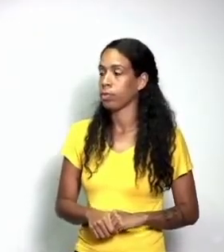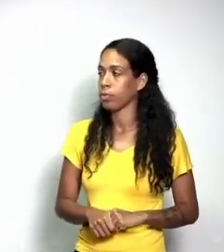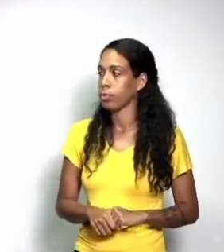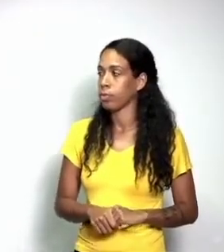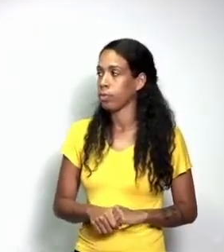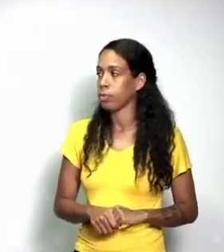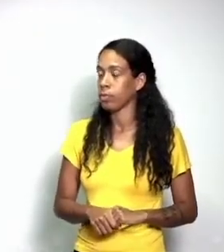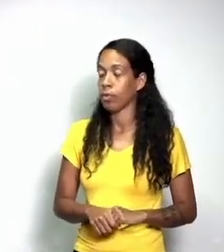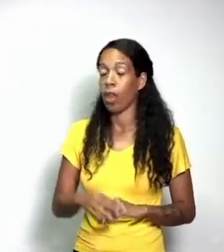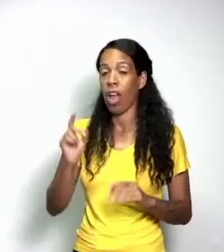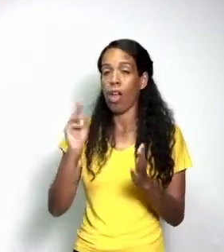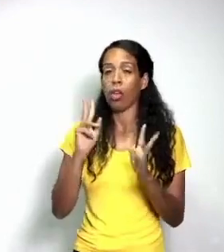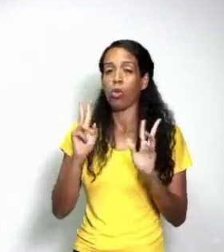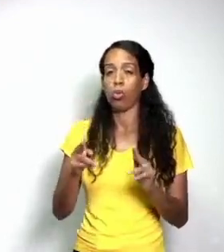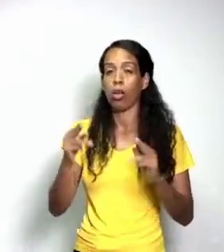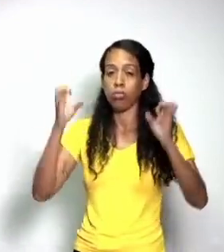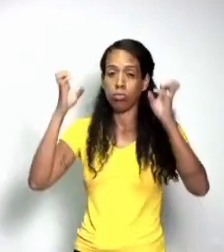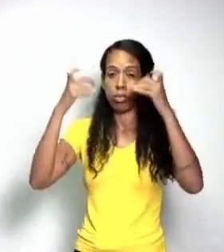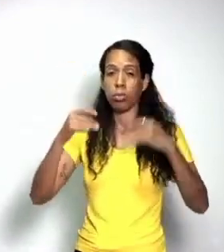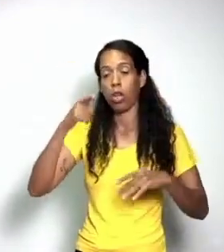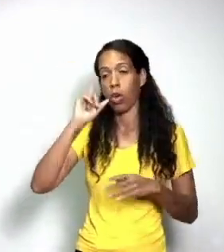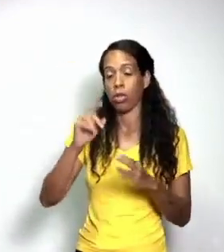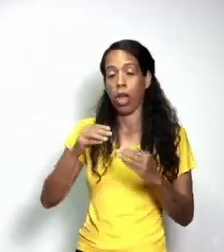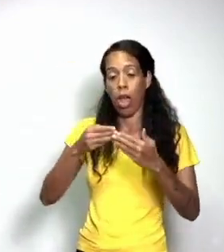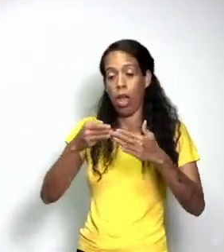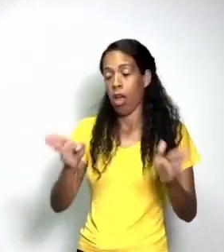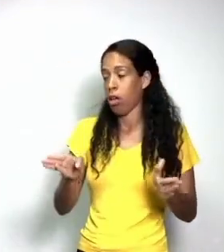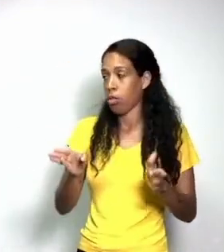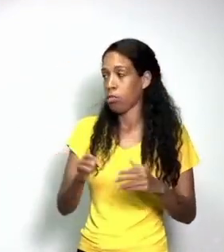coisa que eu expliquei ontem. A gente libera aqui a válvula.